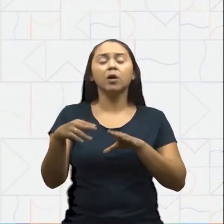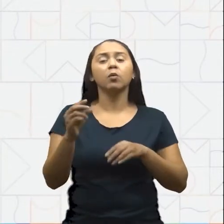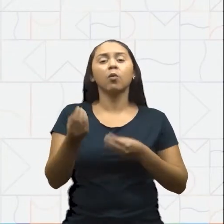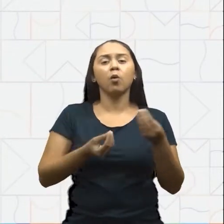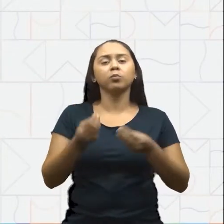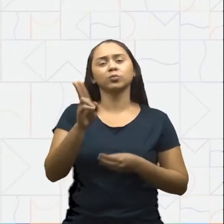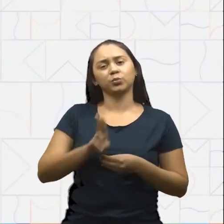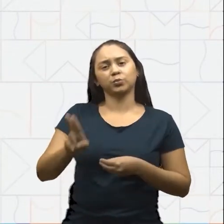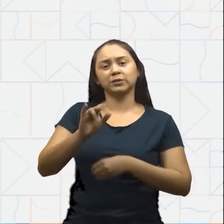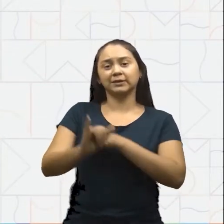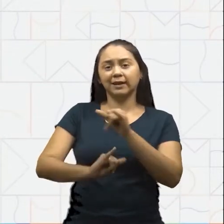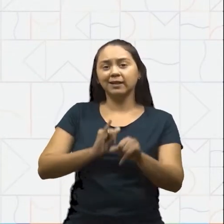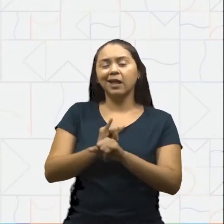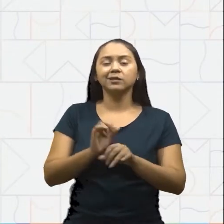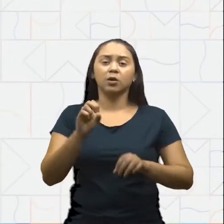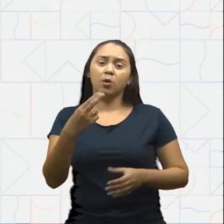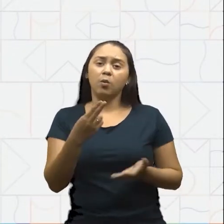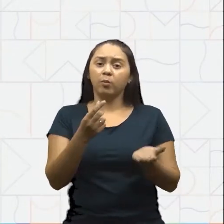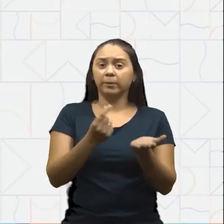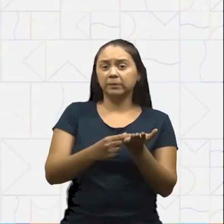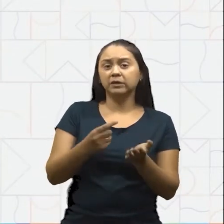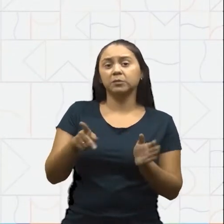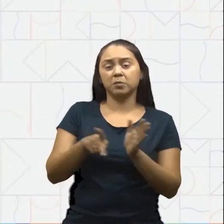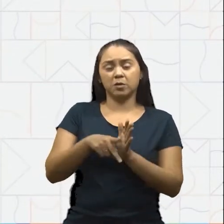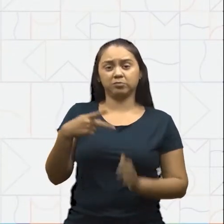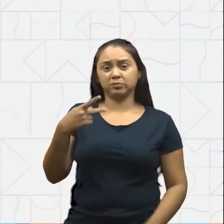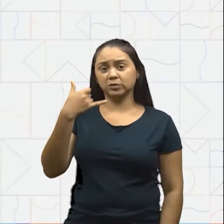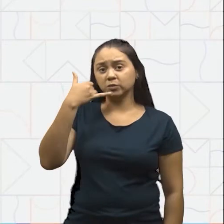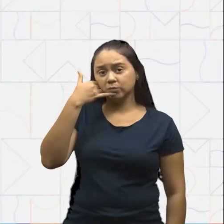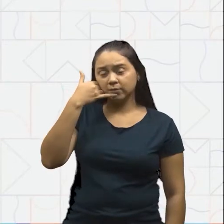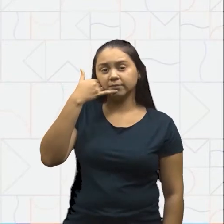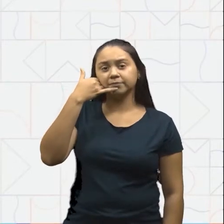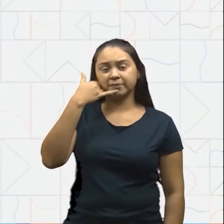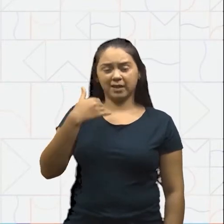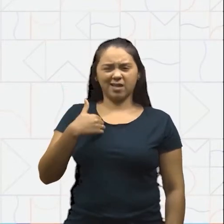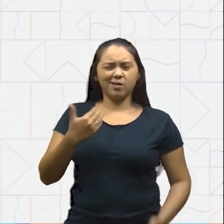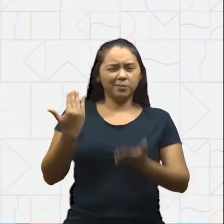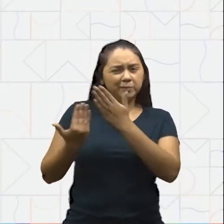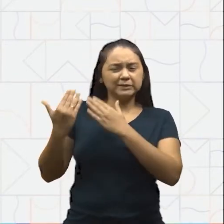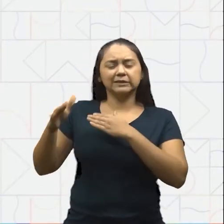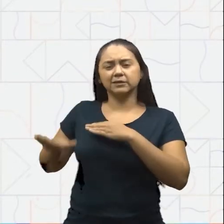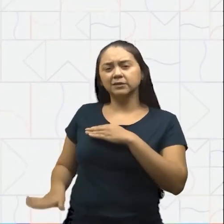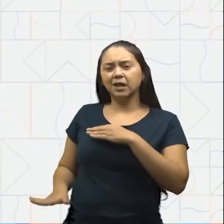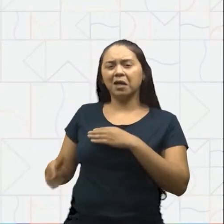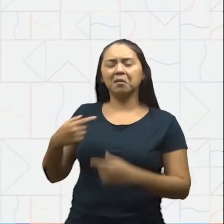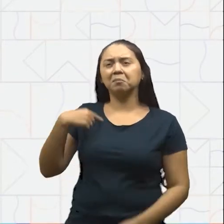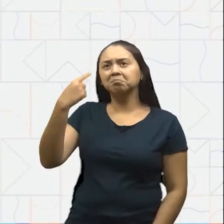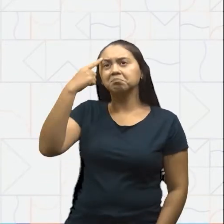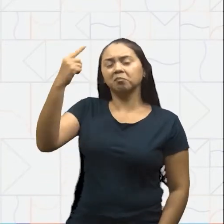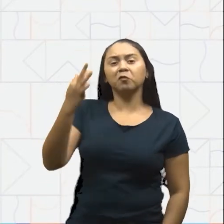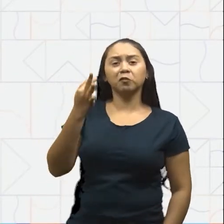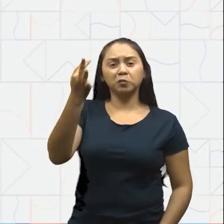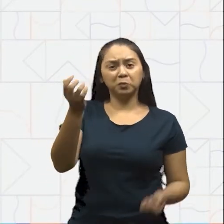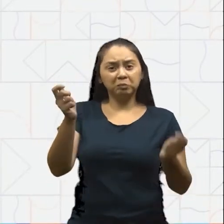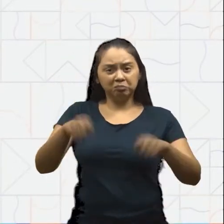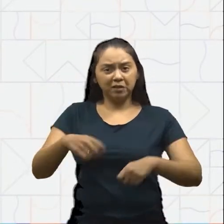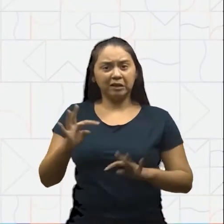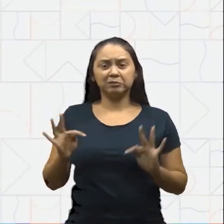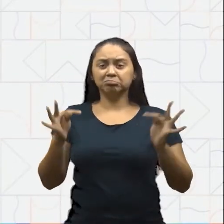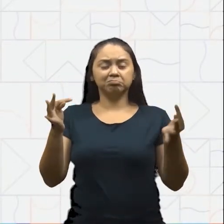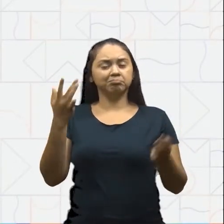usando a internet por algum aplicativo do celular. Na minha infância, a gente nem imaginava que isso um dia seria